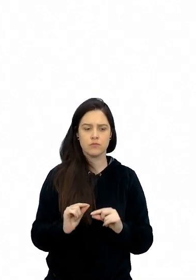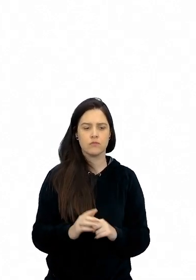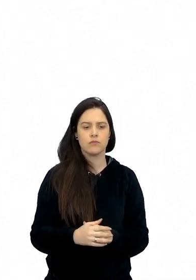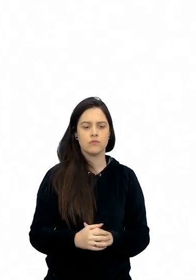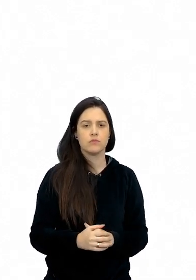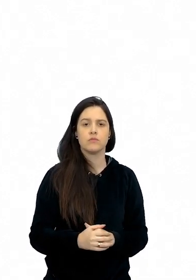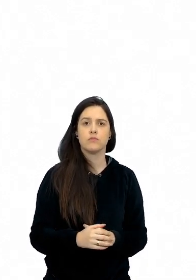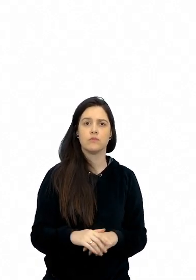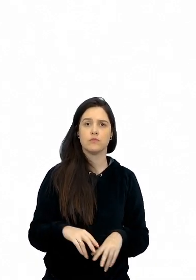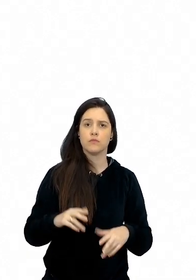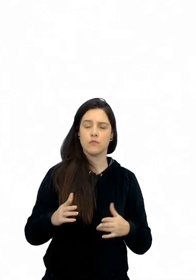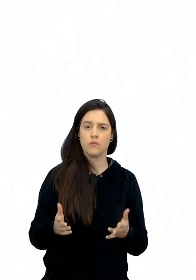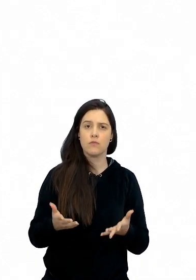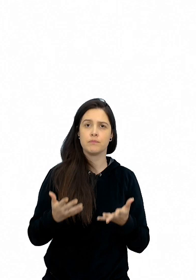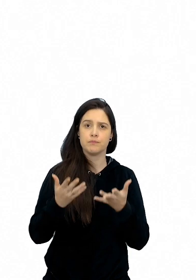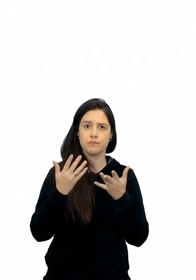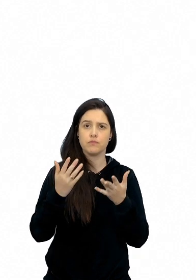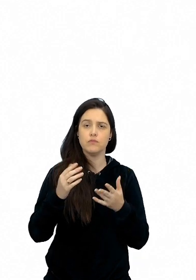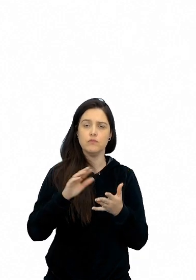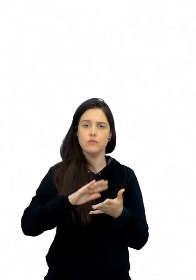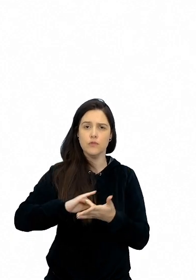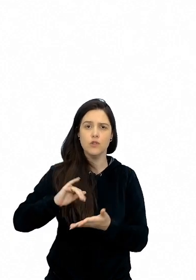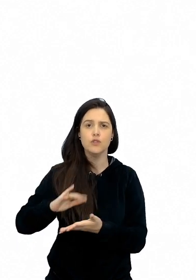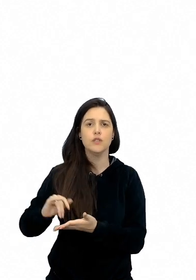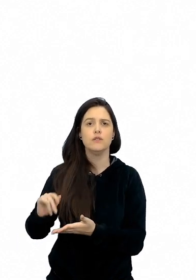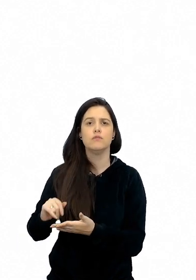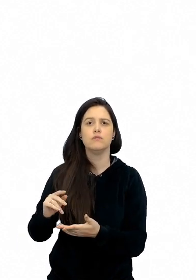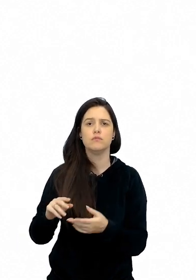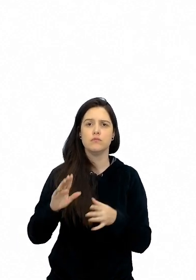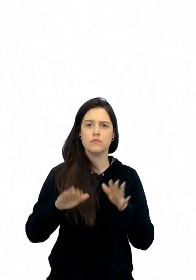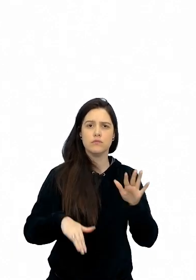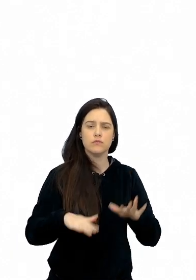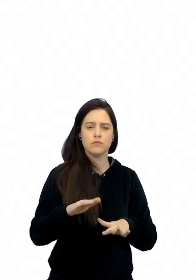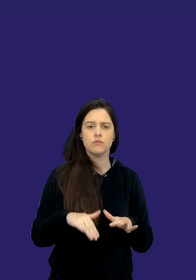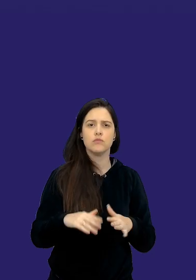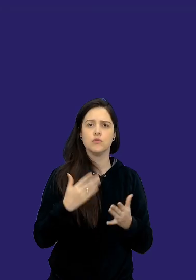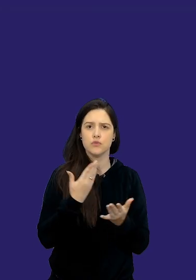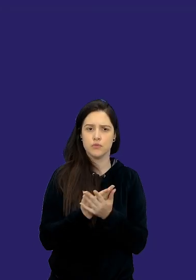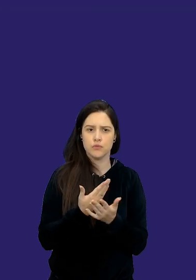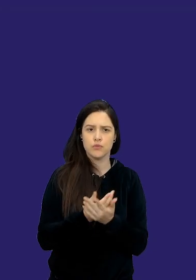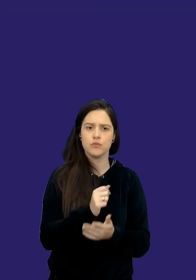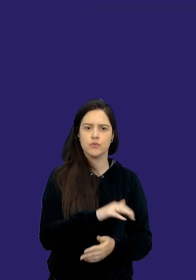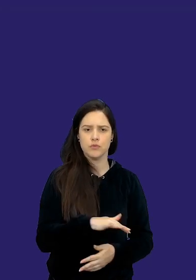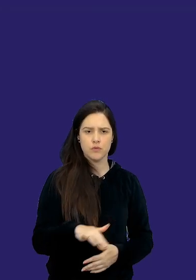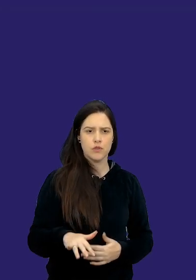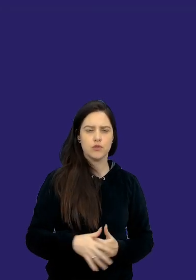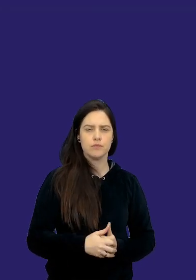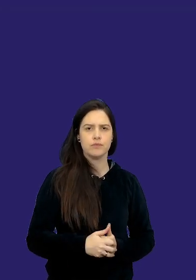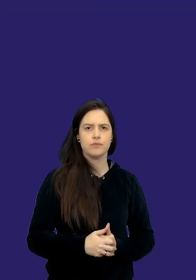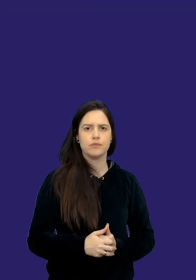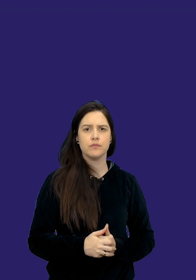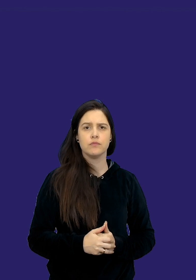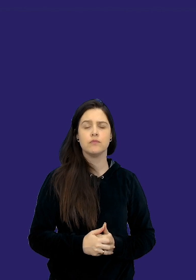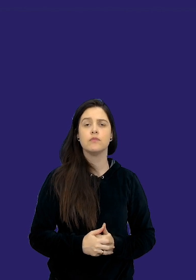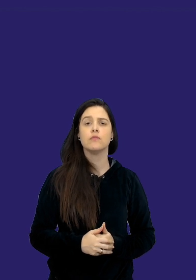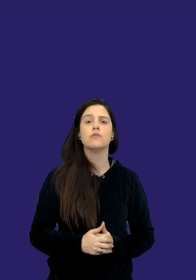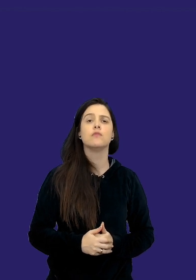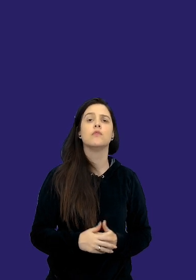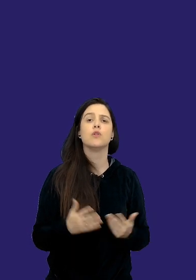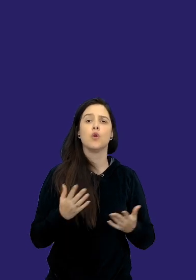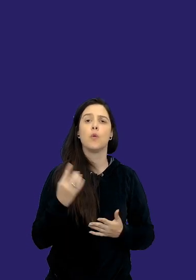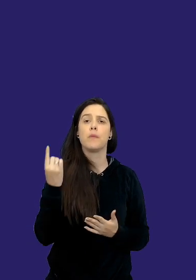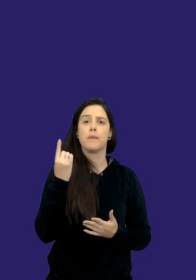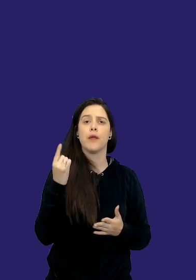alguns fatores que implicam diretamente ali na aprendizagem dos estudantes. Então, nosso